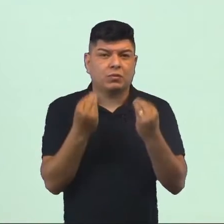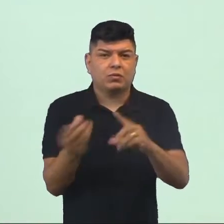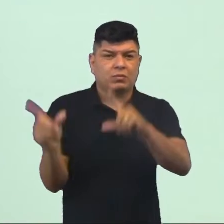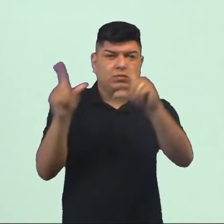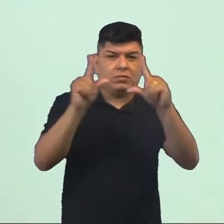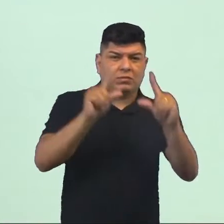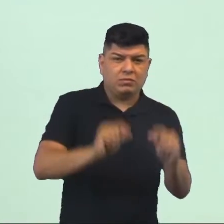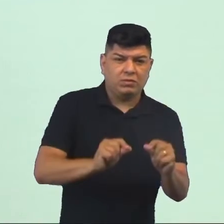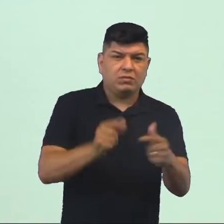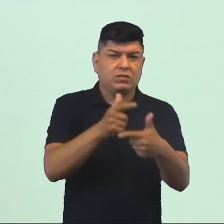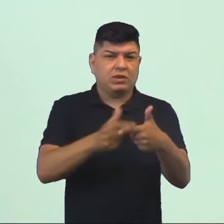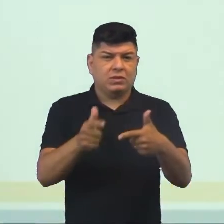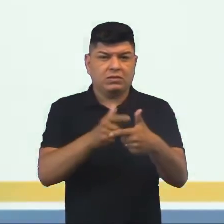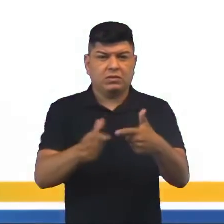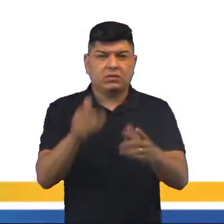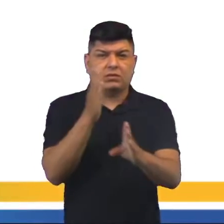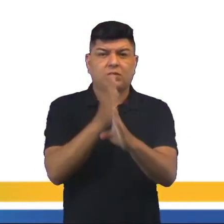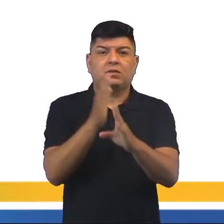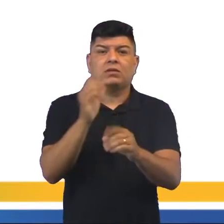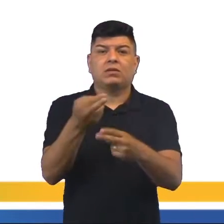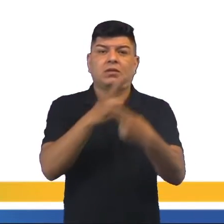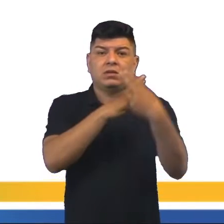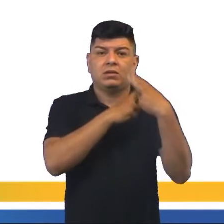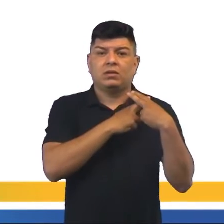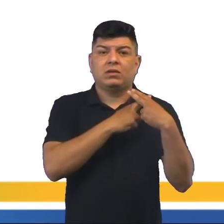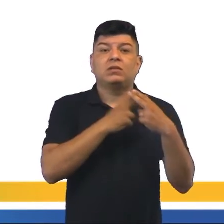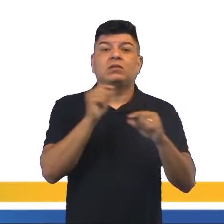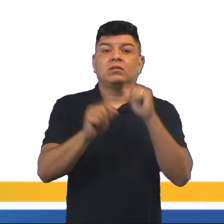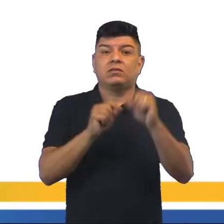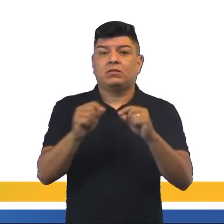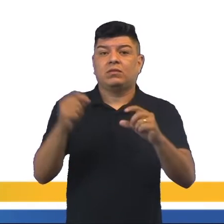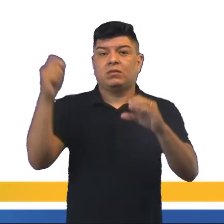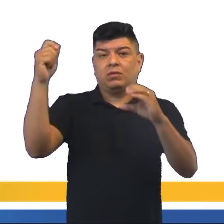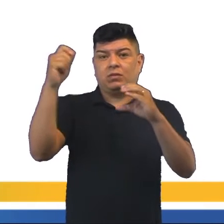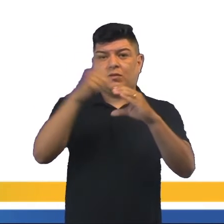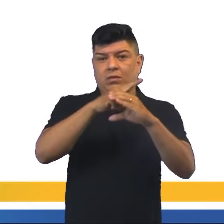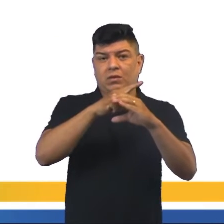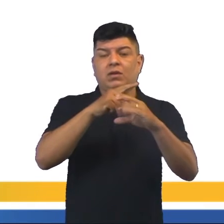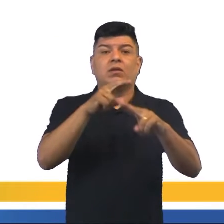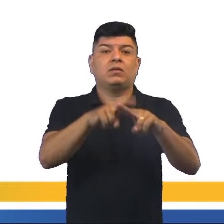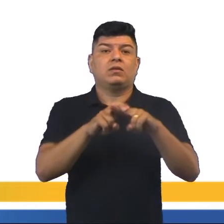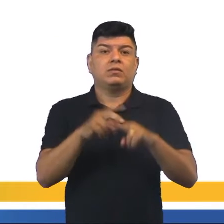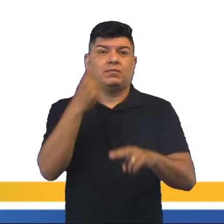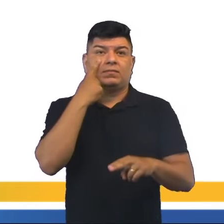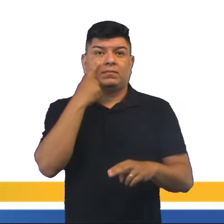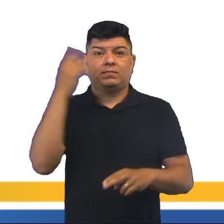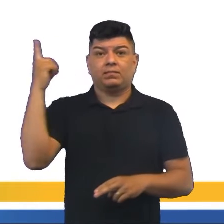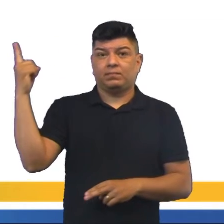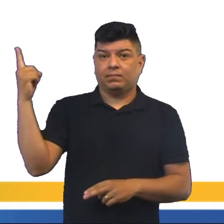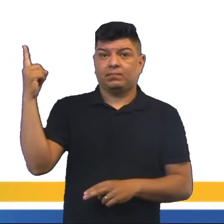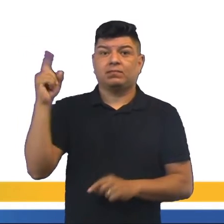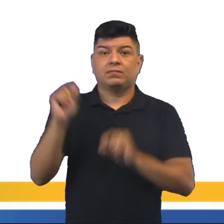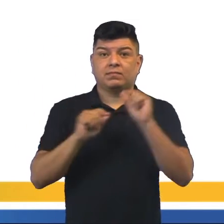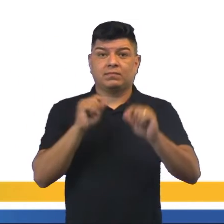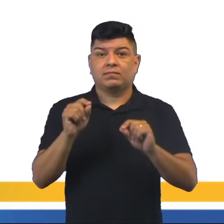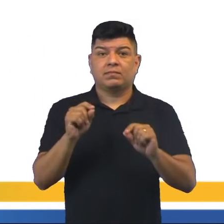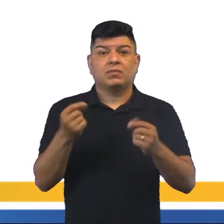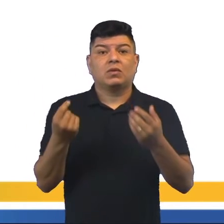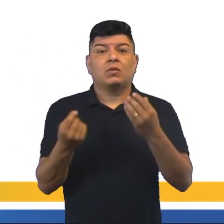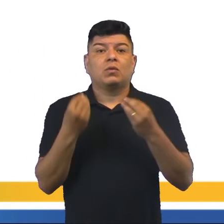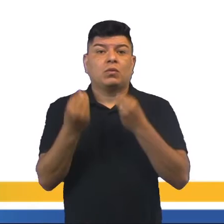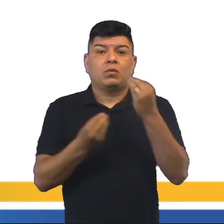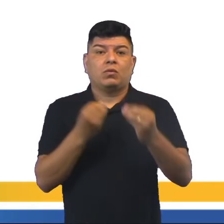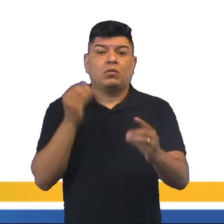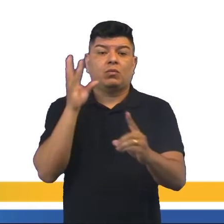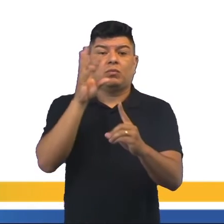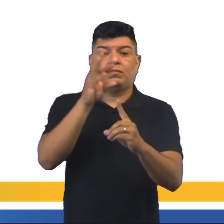esses impactos causados pelos gases responsáveis pelo efeito estufa. Aí eles traçam medidas, metas a